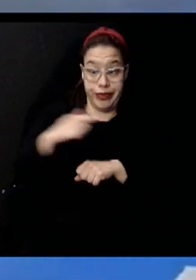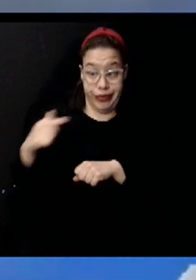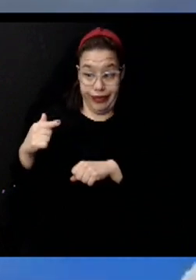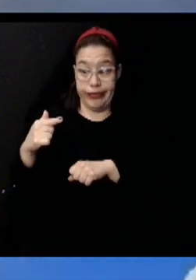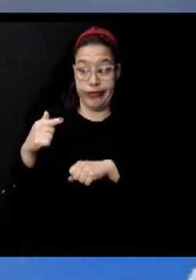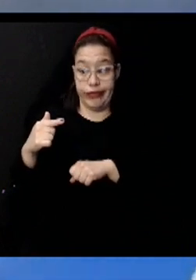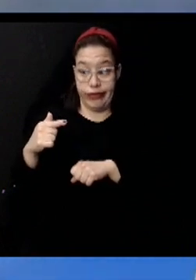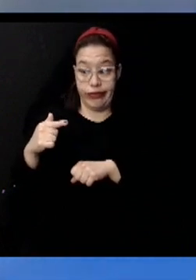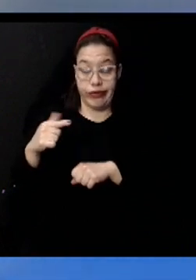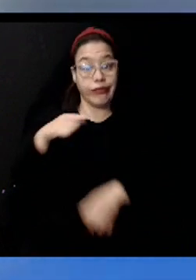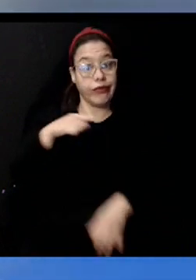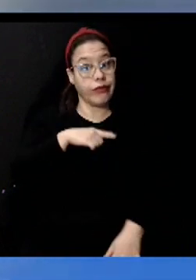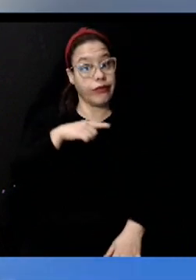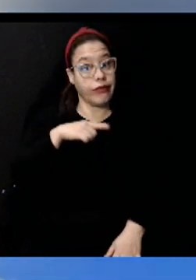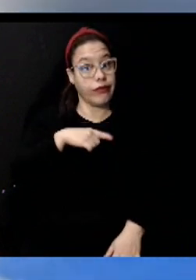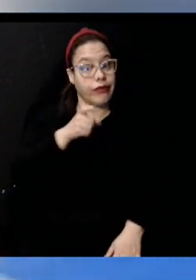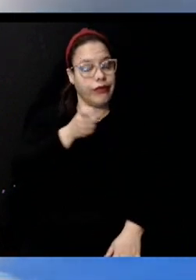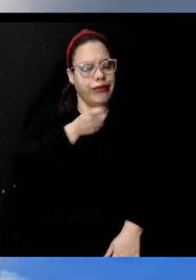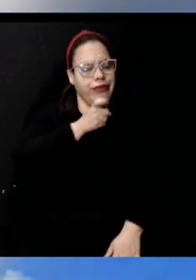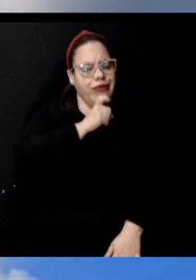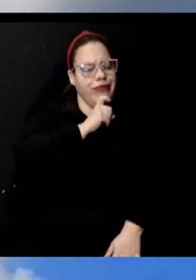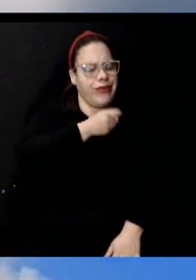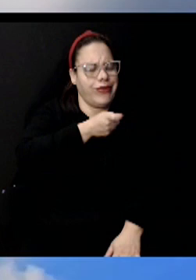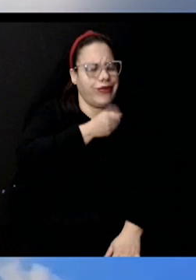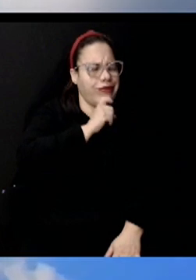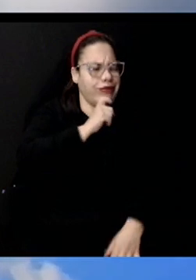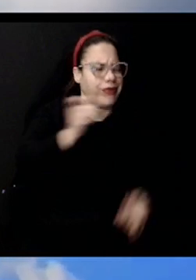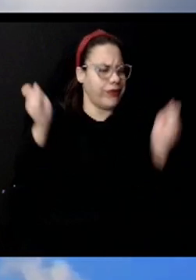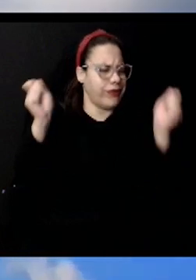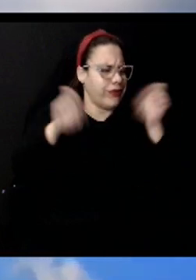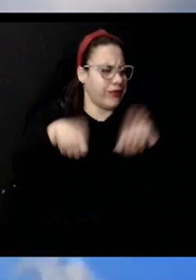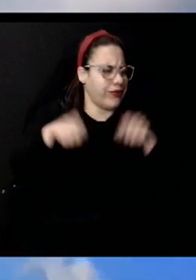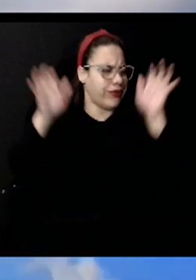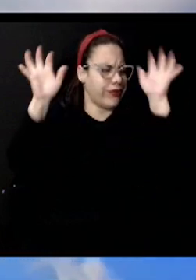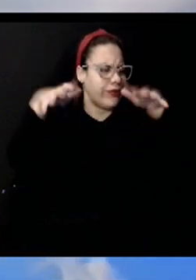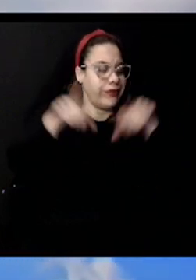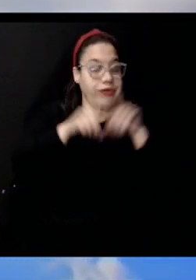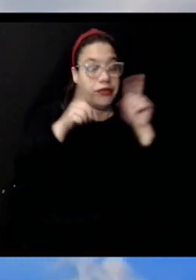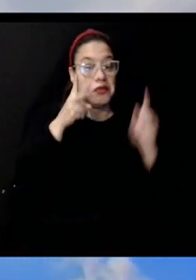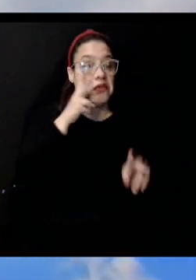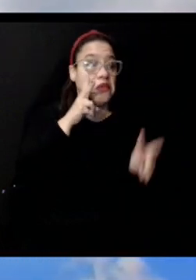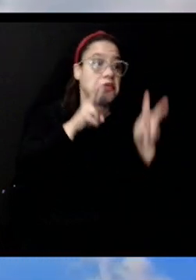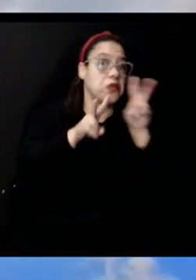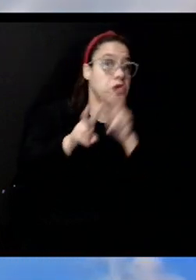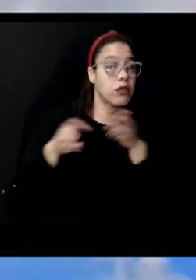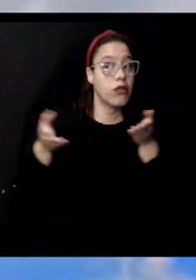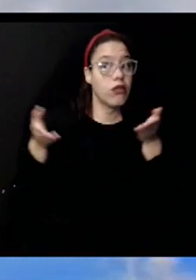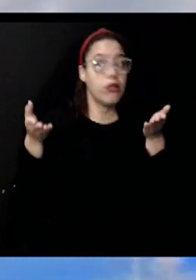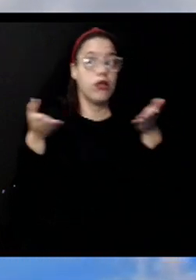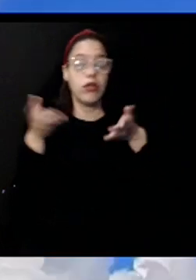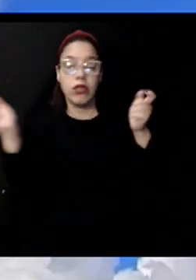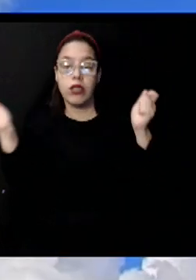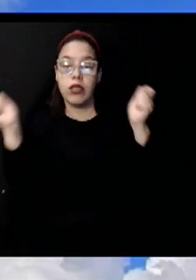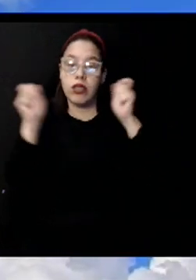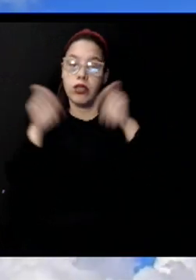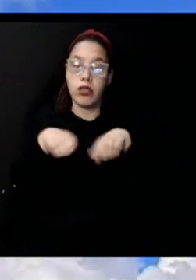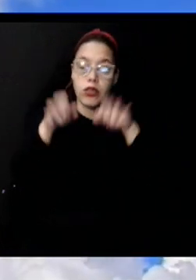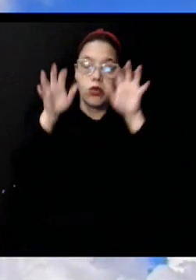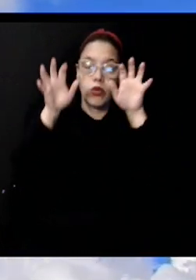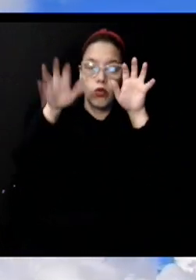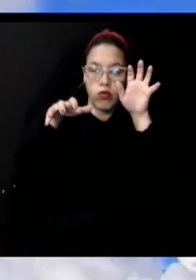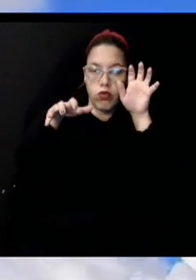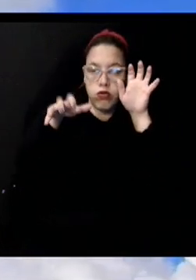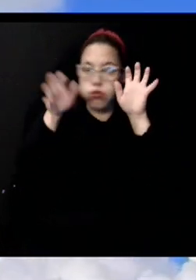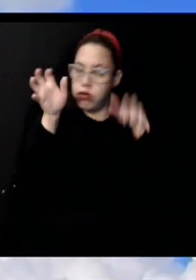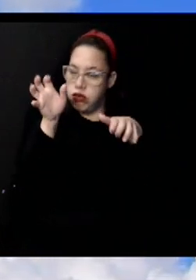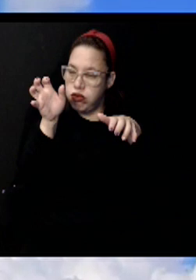ter aí uma frente fria e possibilidades de chuva, mas olhando para hoje, possibilidades de chuviscos, né? E o